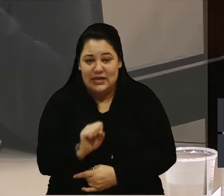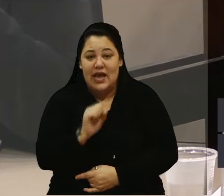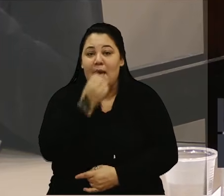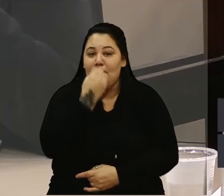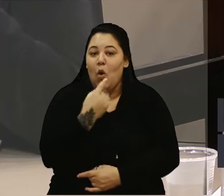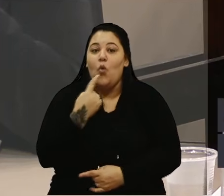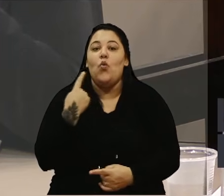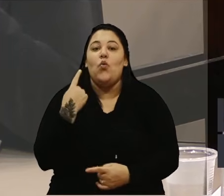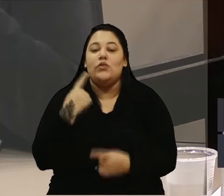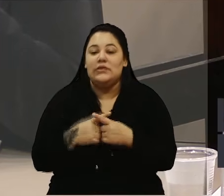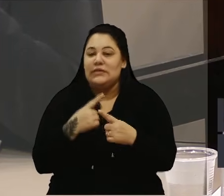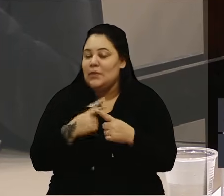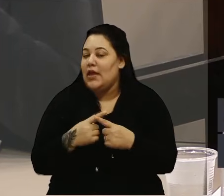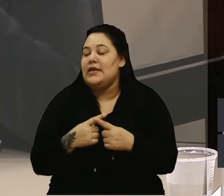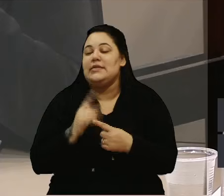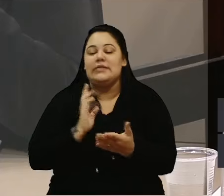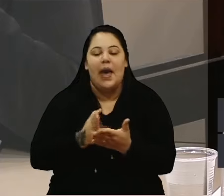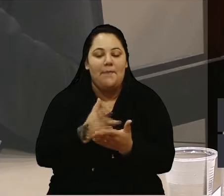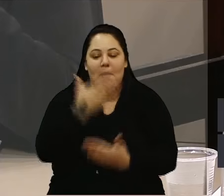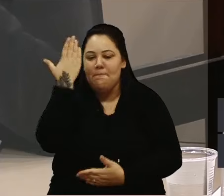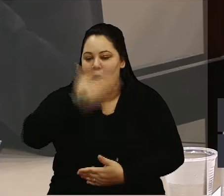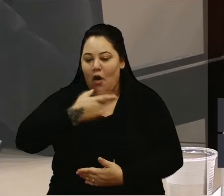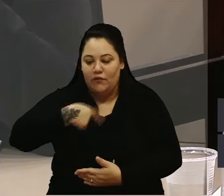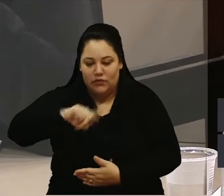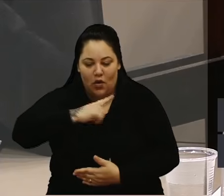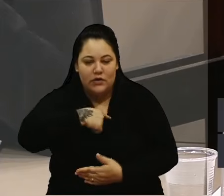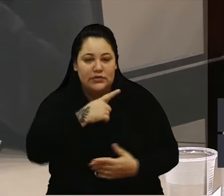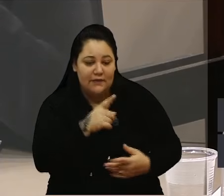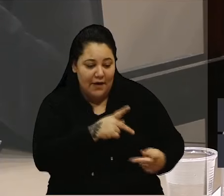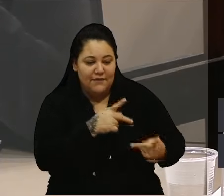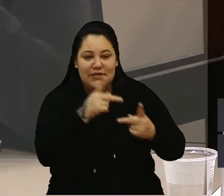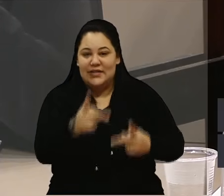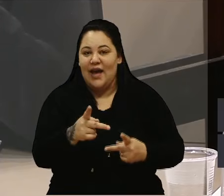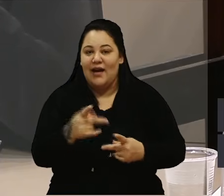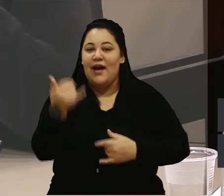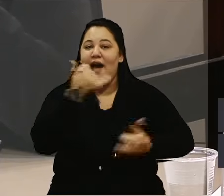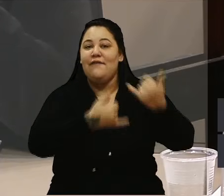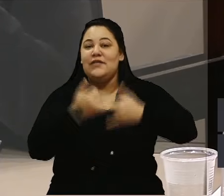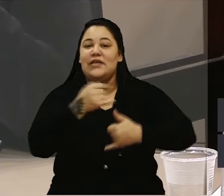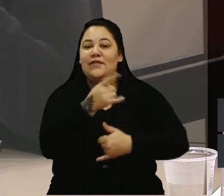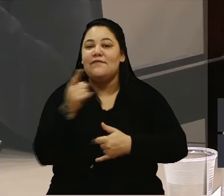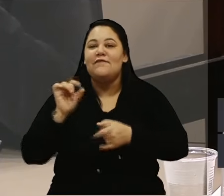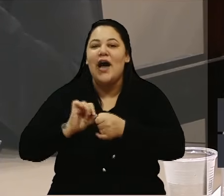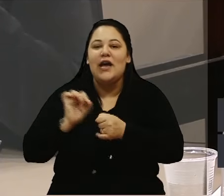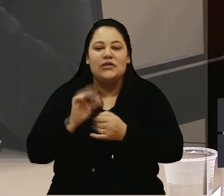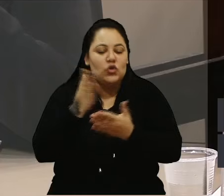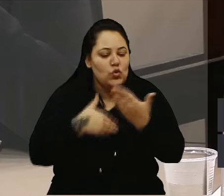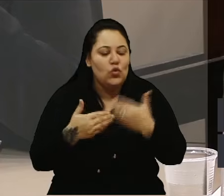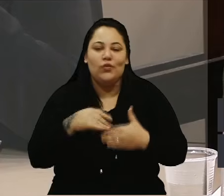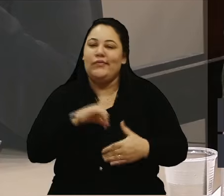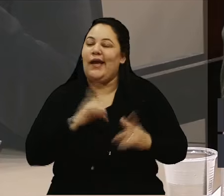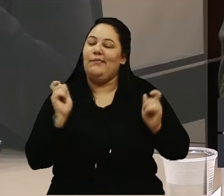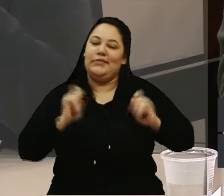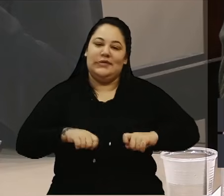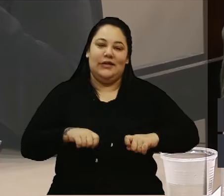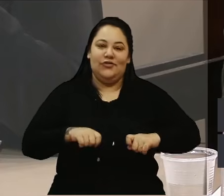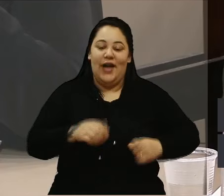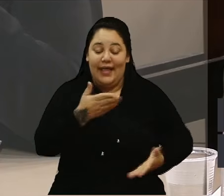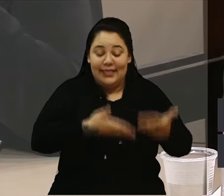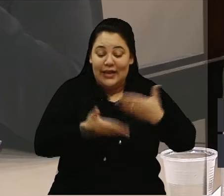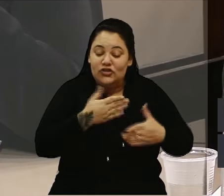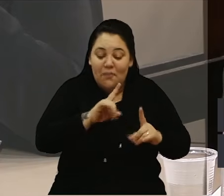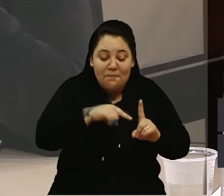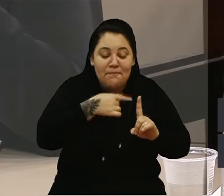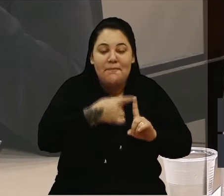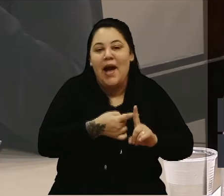prova, quando a gente vai lá, né, por A e B ali, nos prova que está fazendo o possível, tudo que dá ali, né? Atende mais do que o